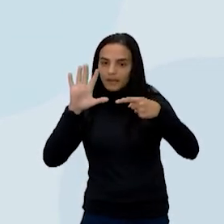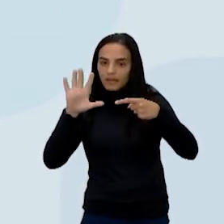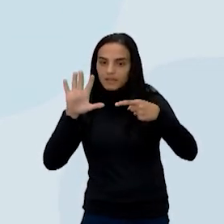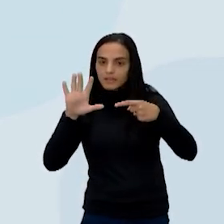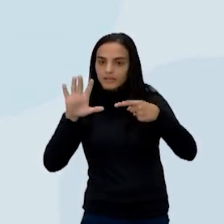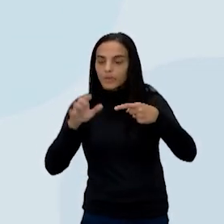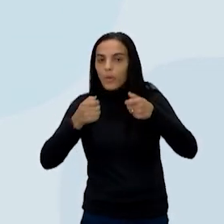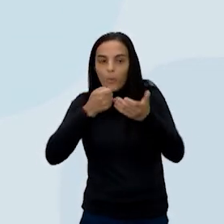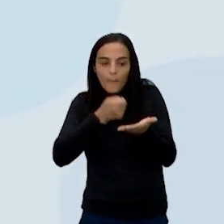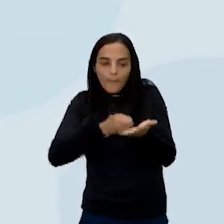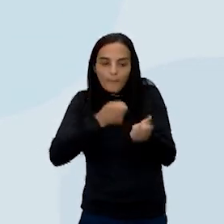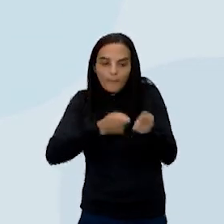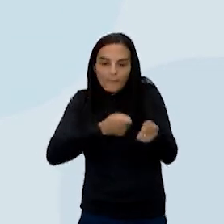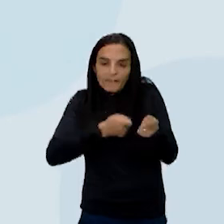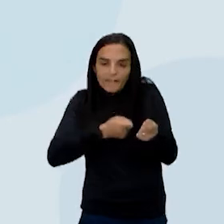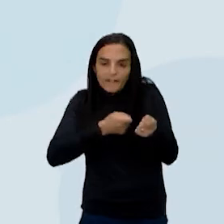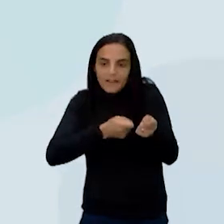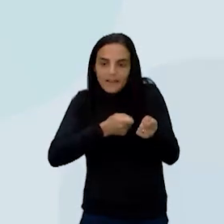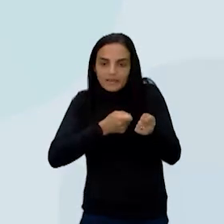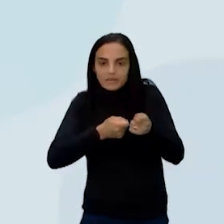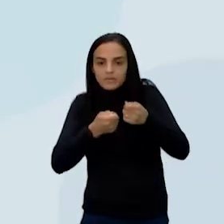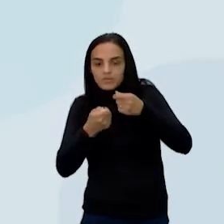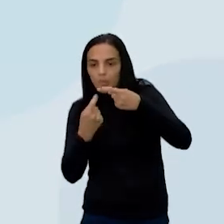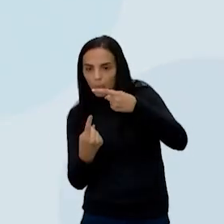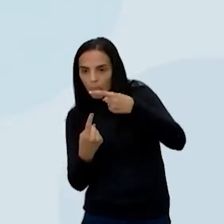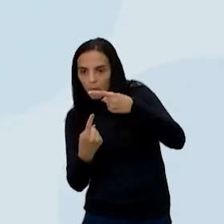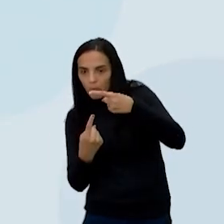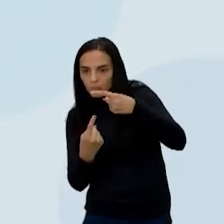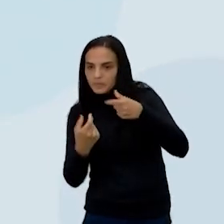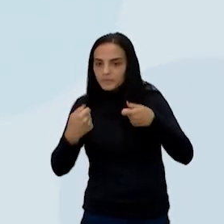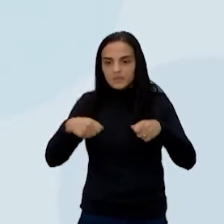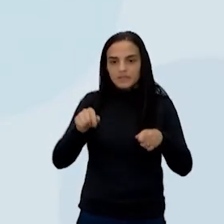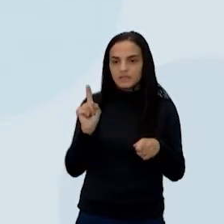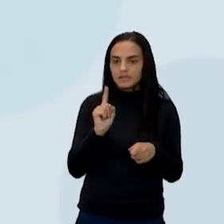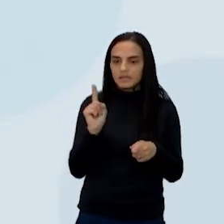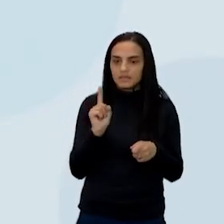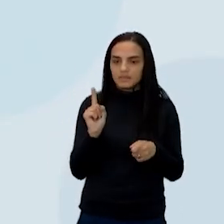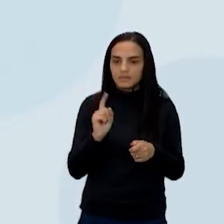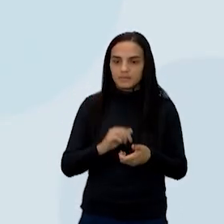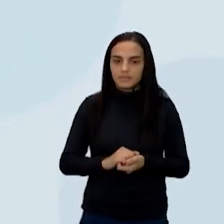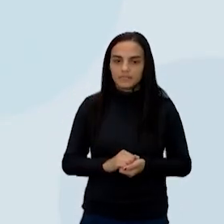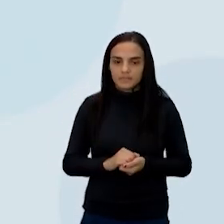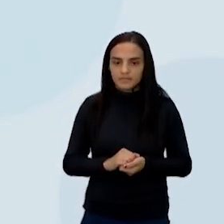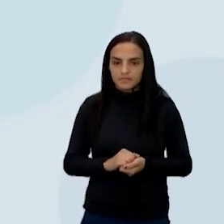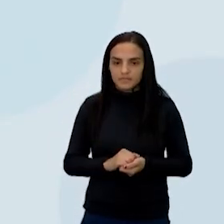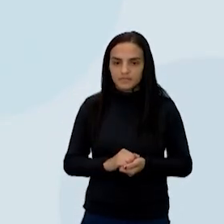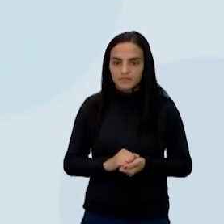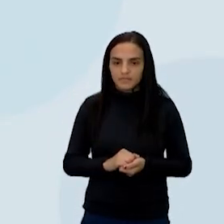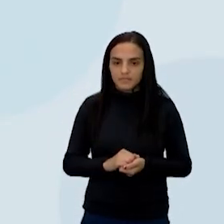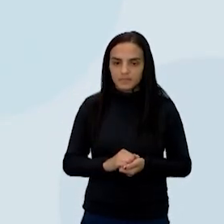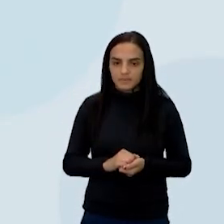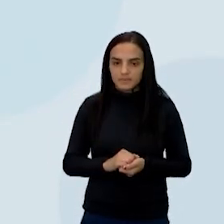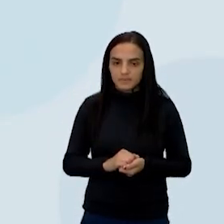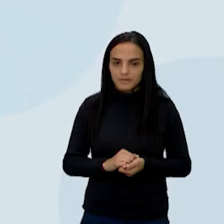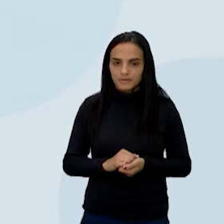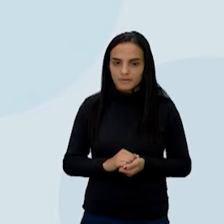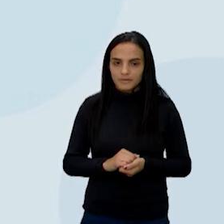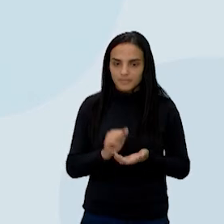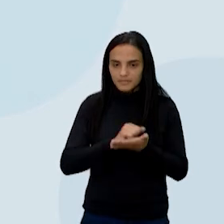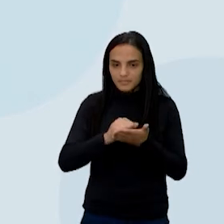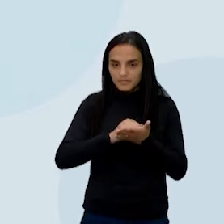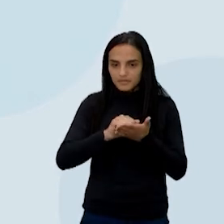a obrigatoriedade de escrevê-lo. Deixa eu só escrever esse 0 novamente aí, né? Para não ficar parecendo um 6 para você,